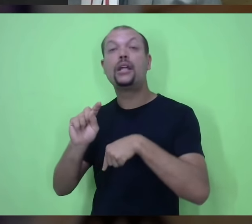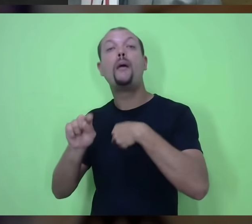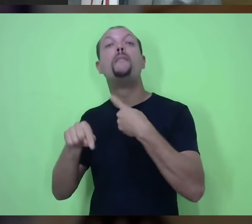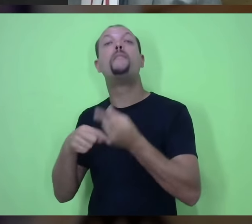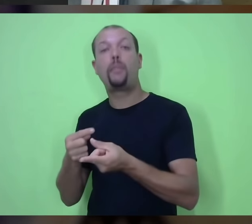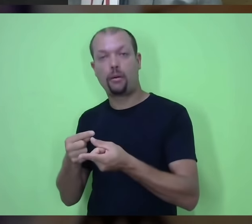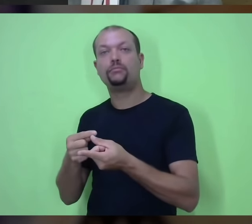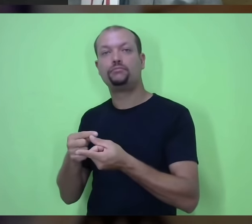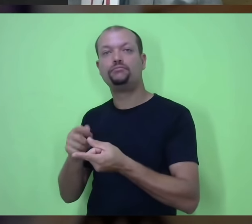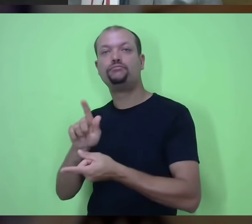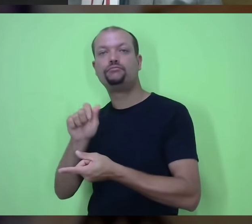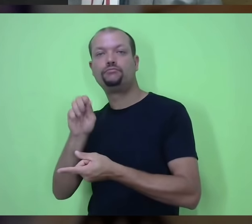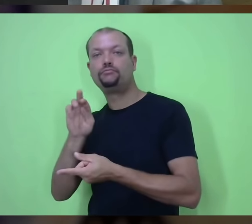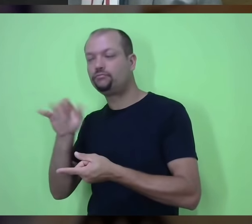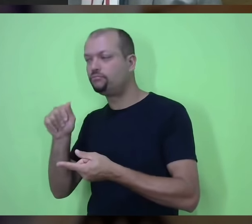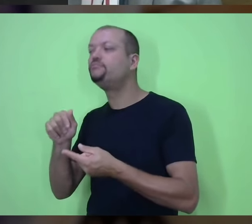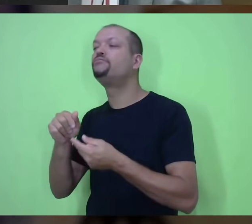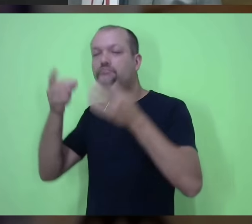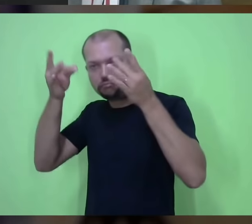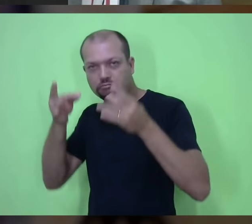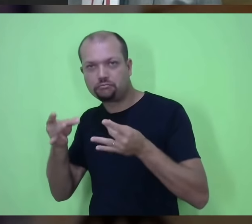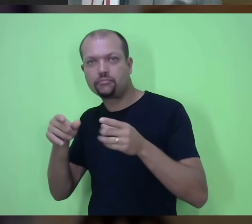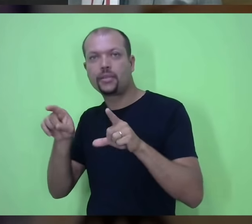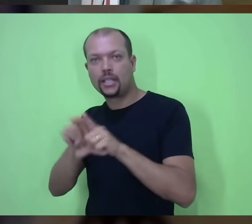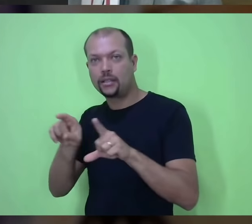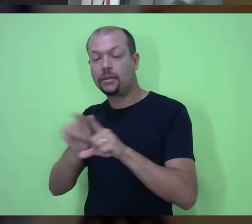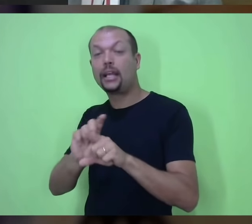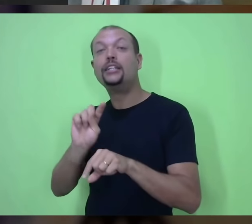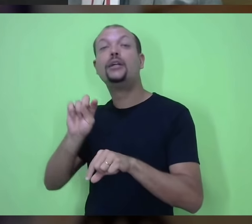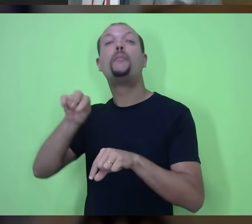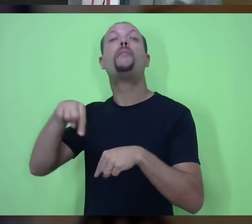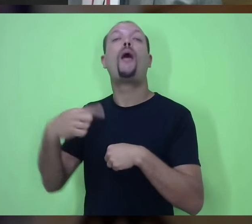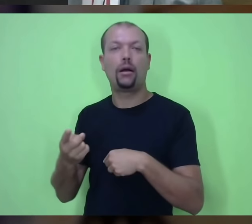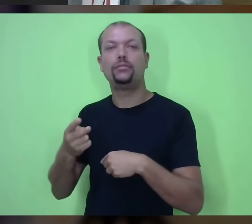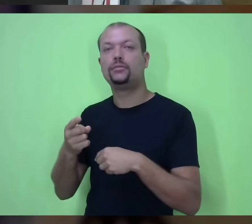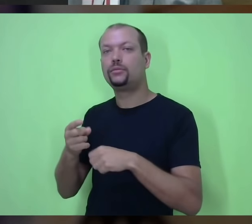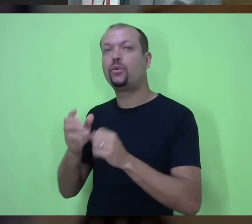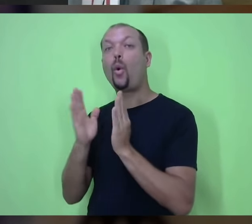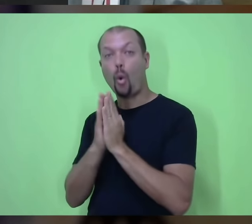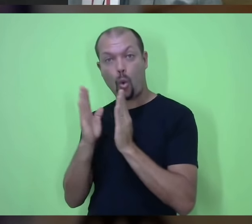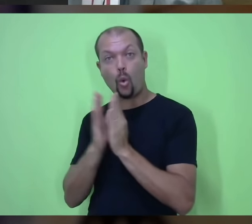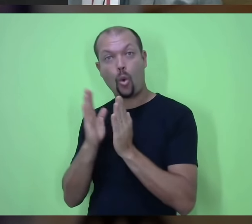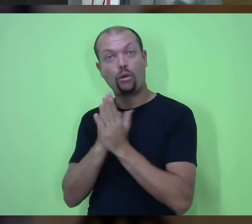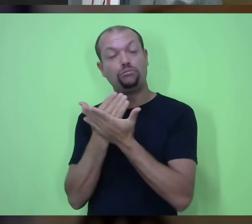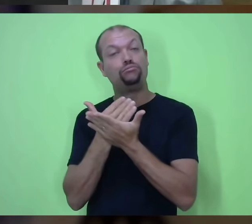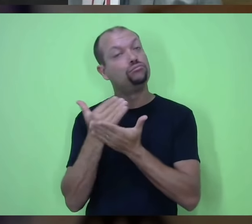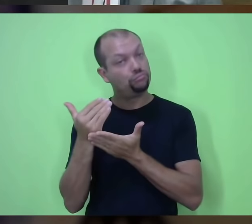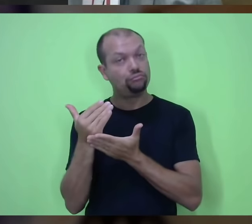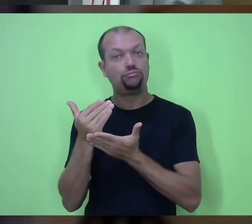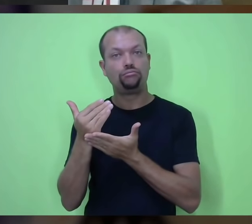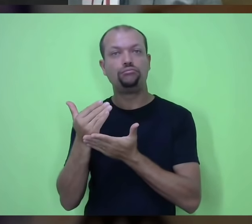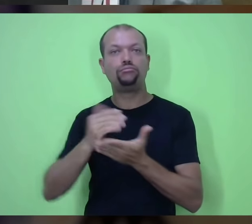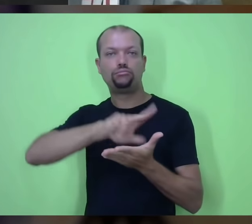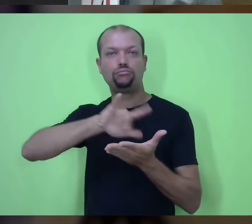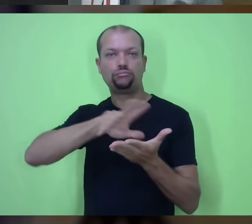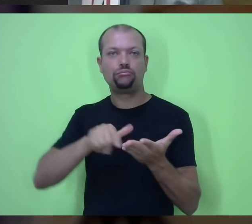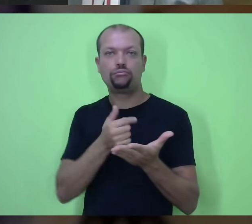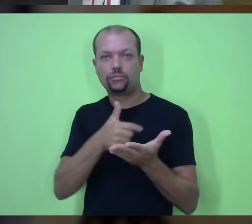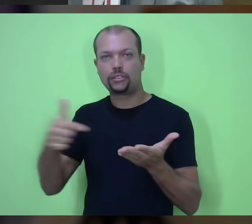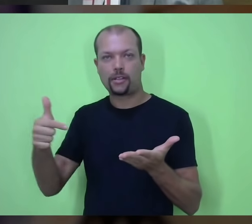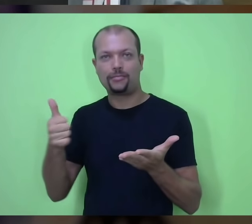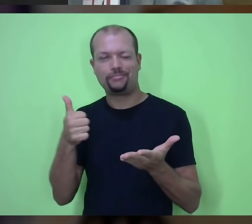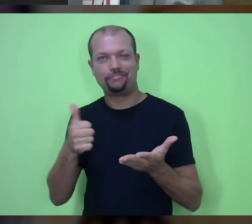na sequência, pastor Gabriel também pode se apresentar. E logo em seguida, pastor Gabriel fará a oração inicial para